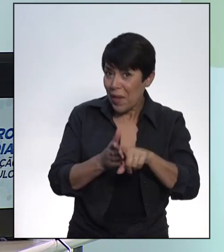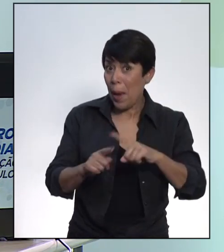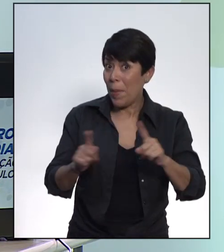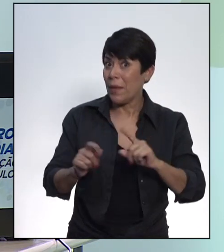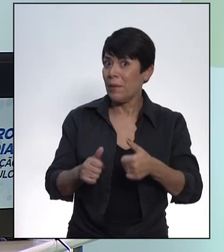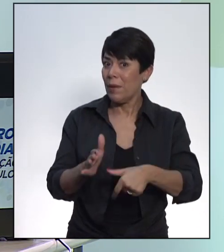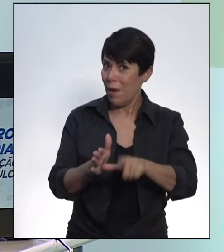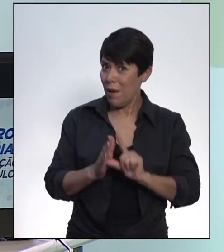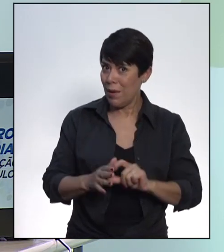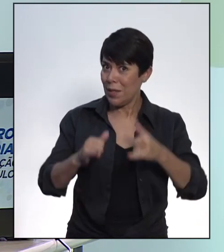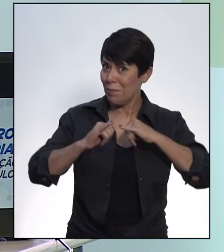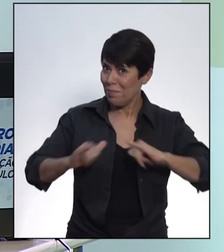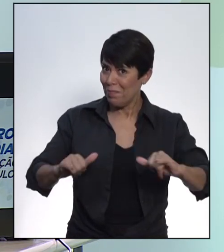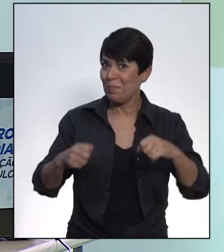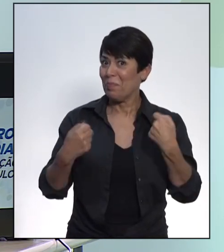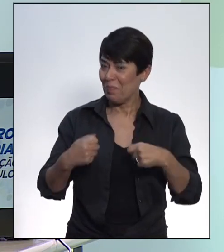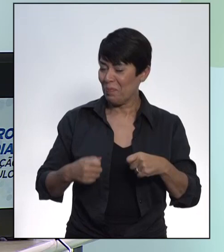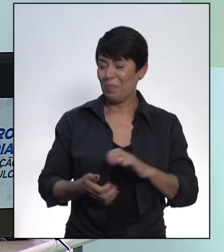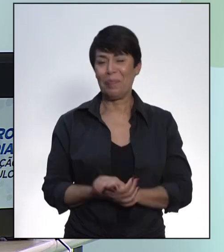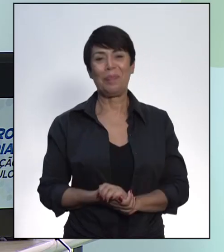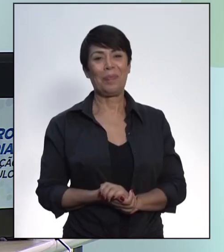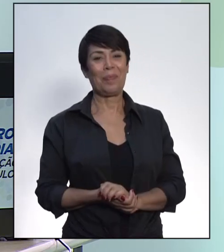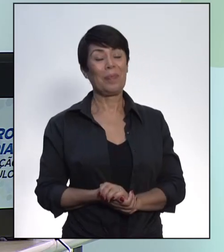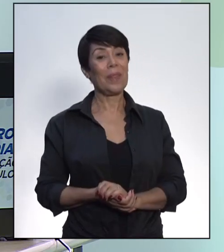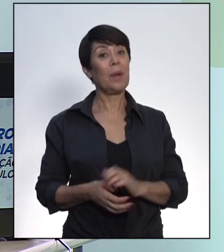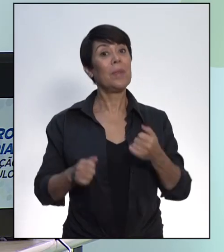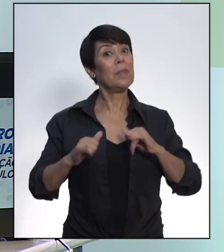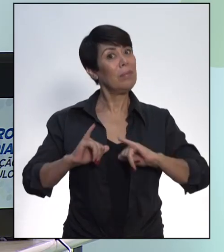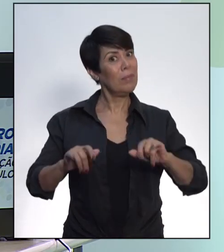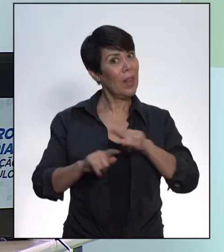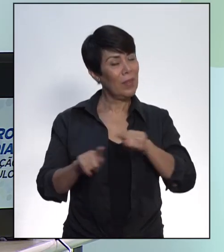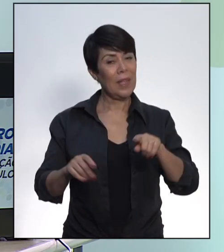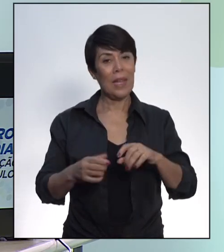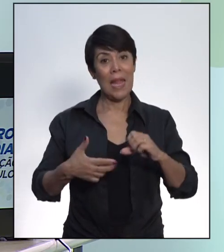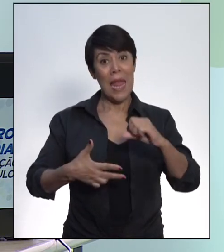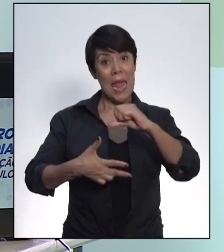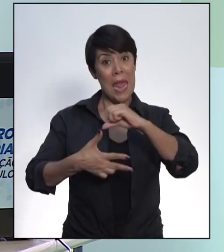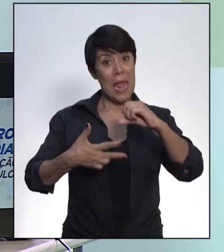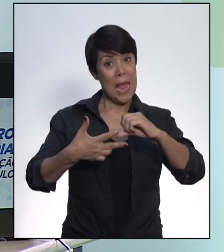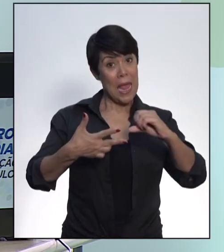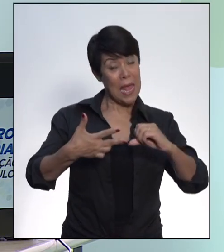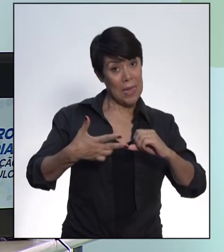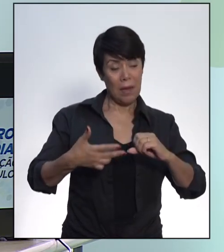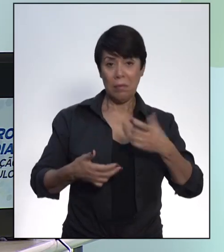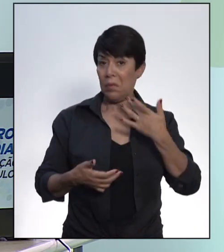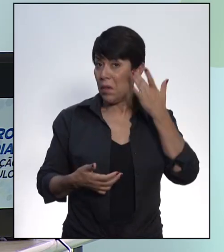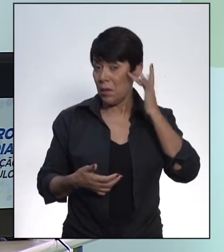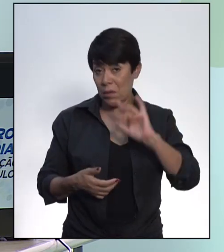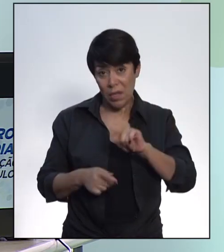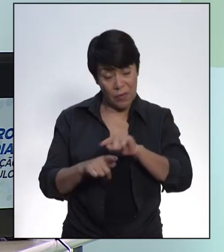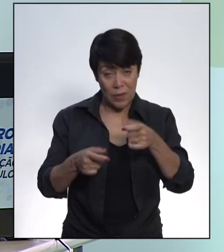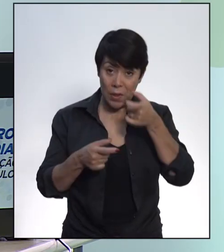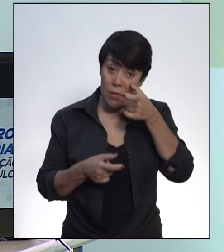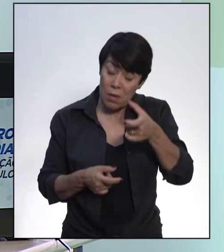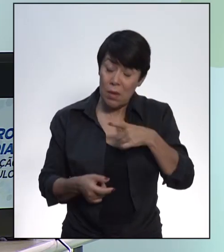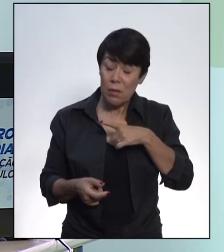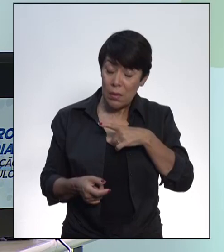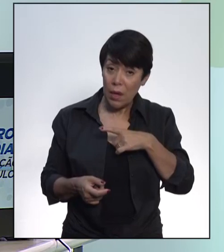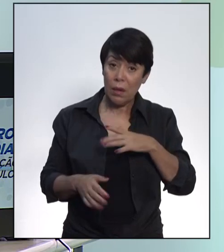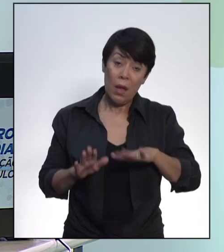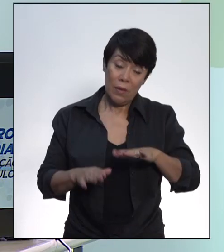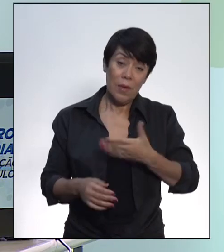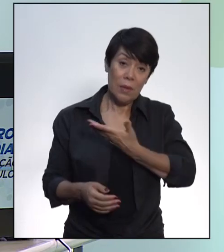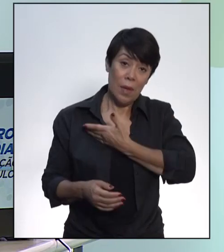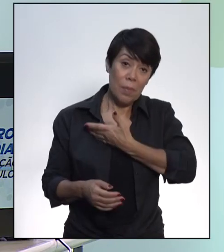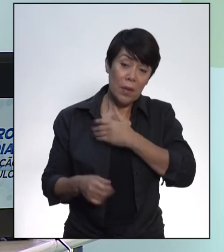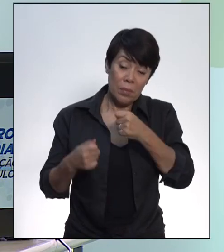que dar um recado antes de terminar essa aula, né? Eu tenho que dar um recado para vocês do Enem. Não sei se todos têm interesse ou não, mas às vezes vocês têm até um amigo